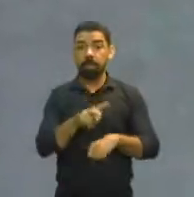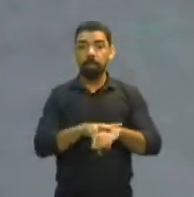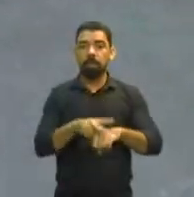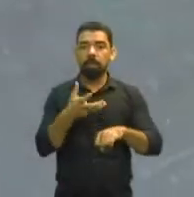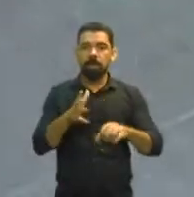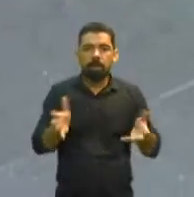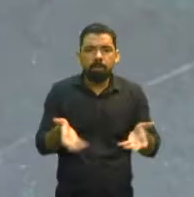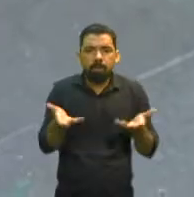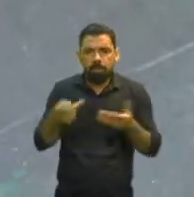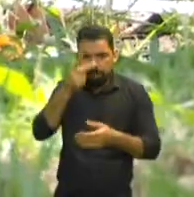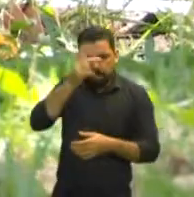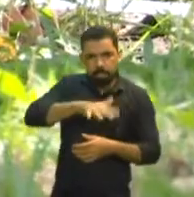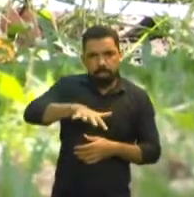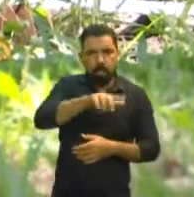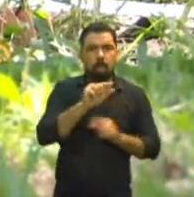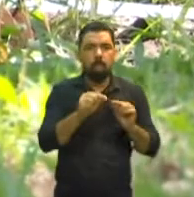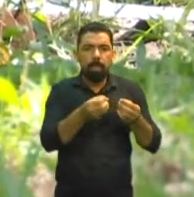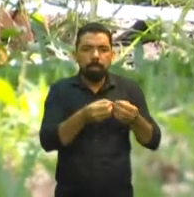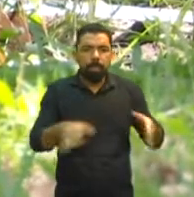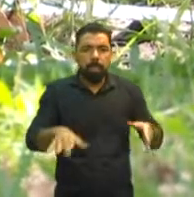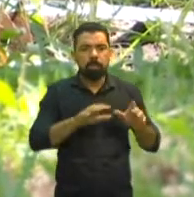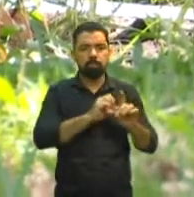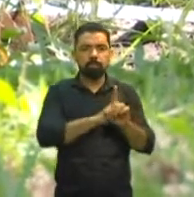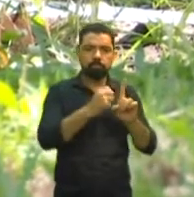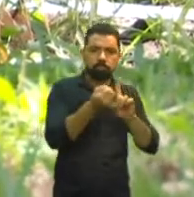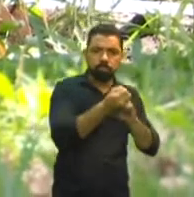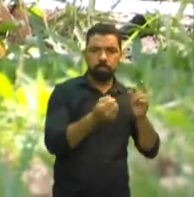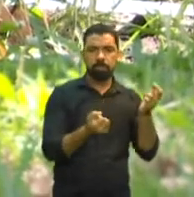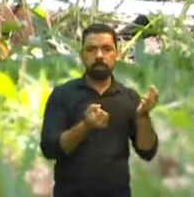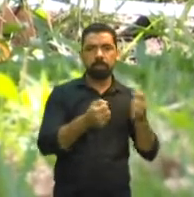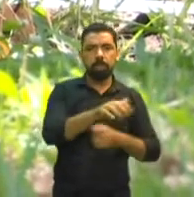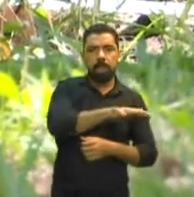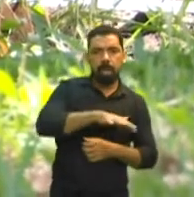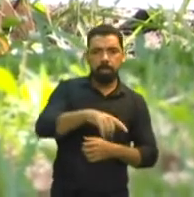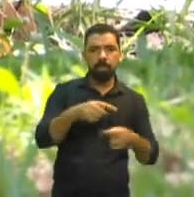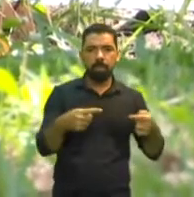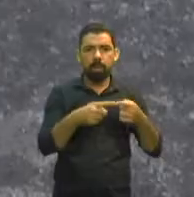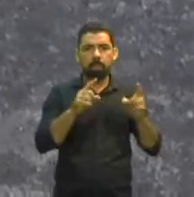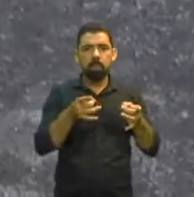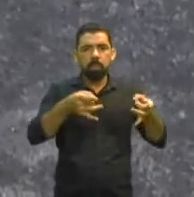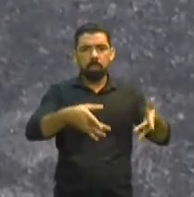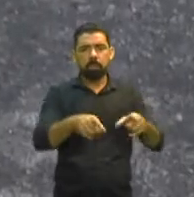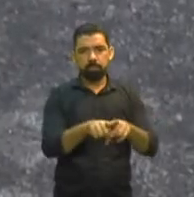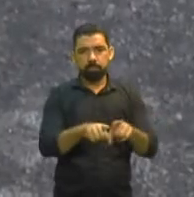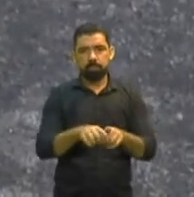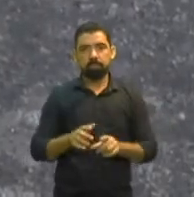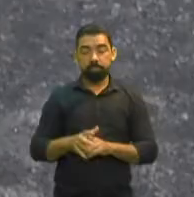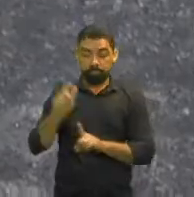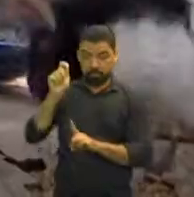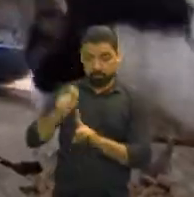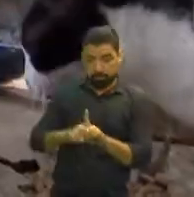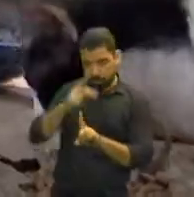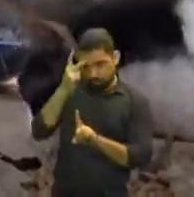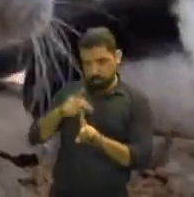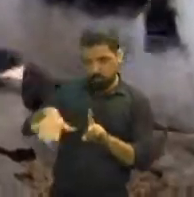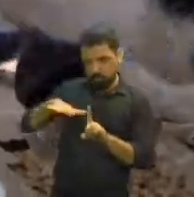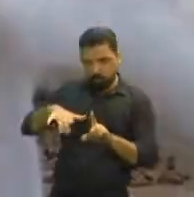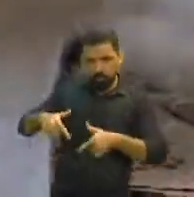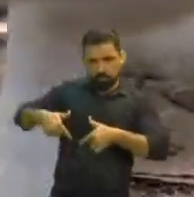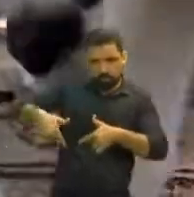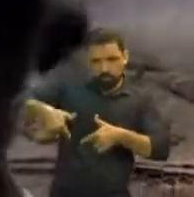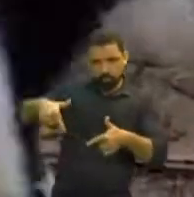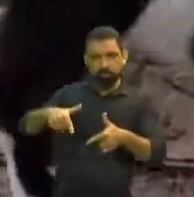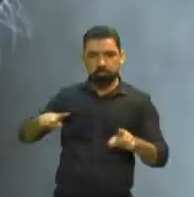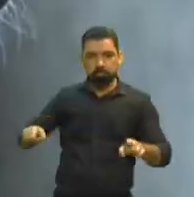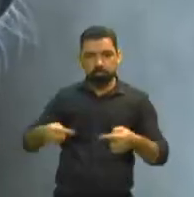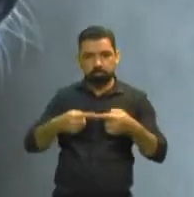os prejuízos ambientais e sociais da prática do abandono. Durante todo o mês, ativistas e defensores da causa animal atuam